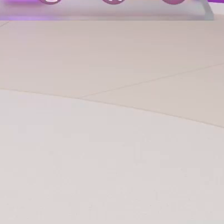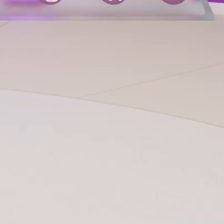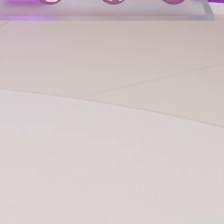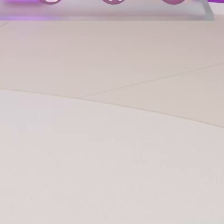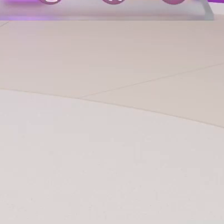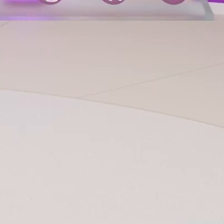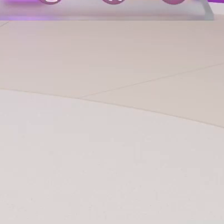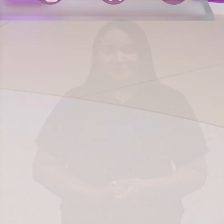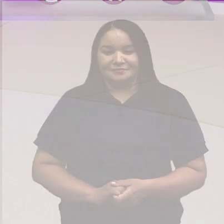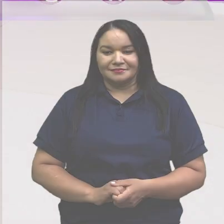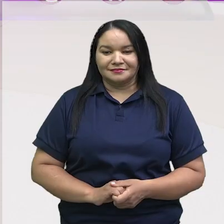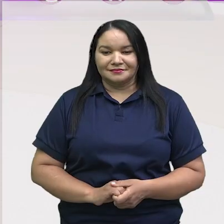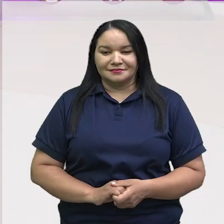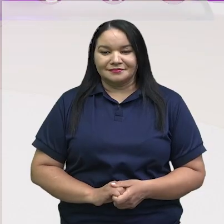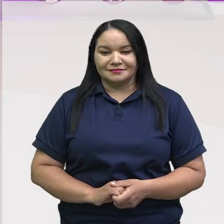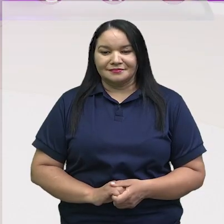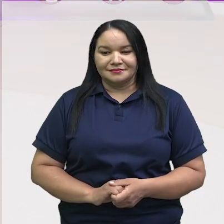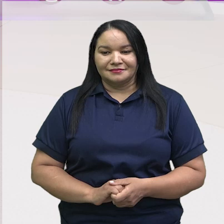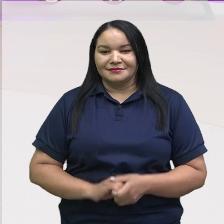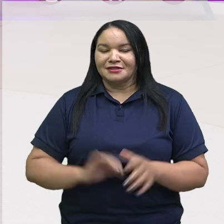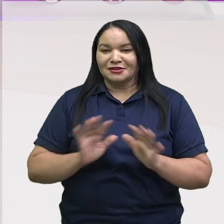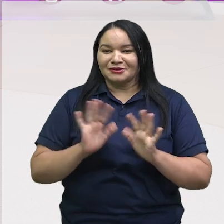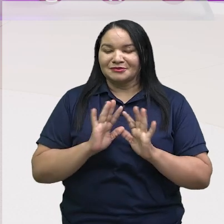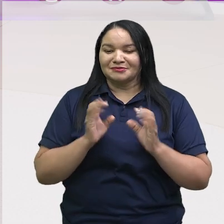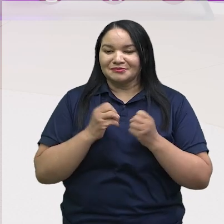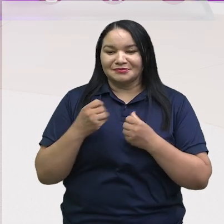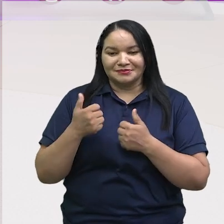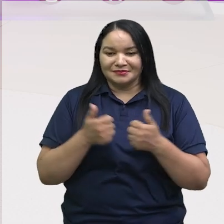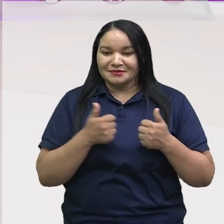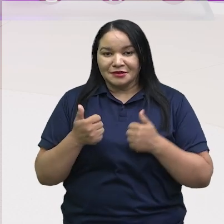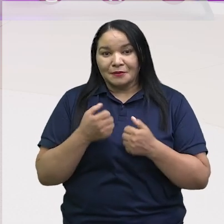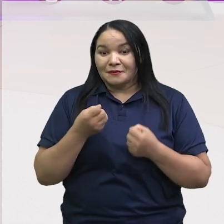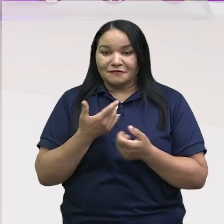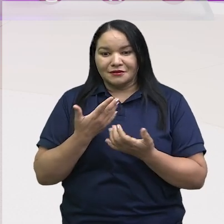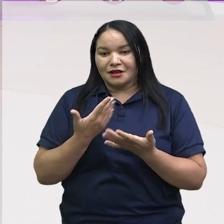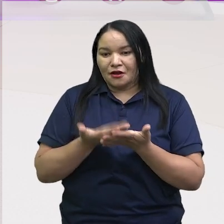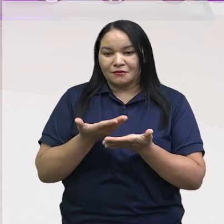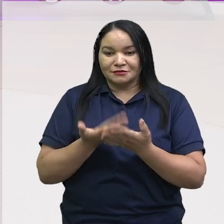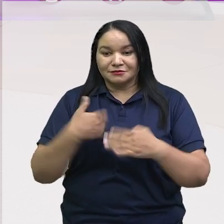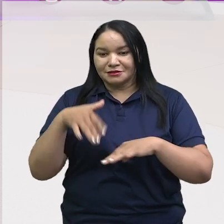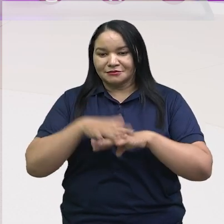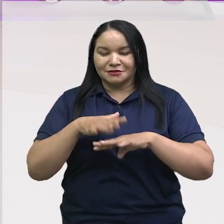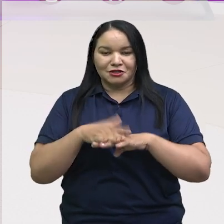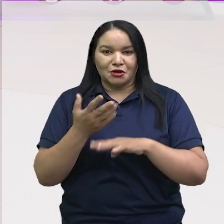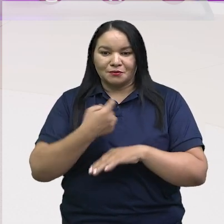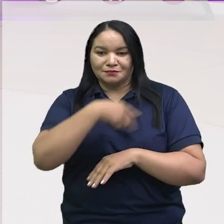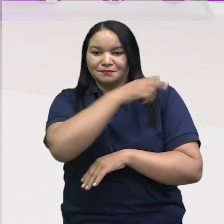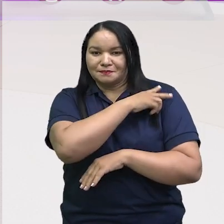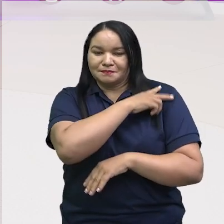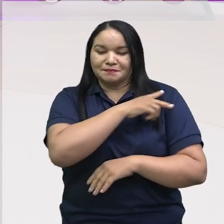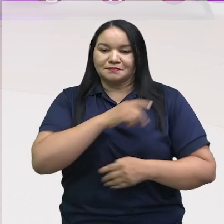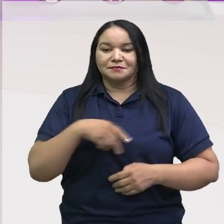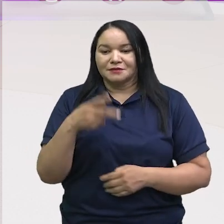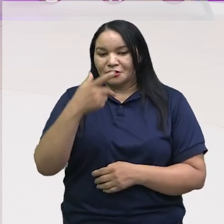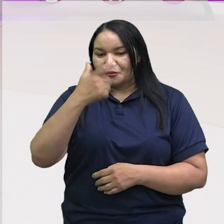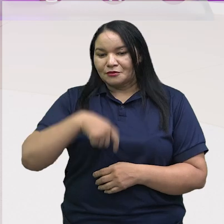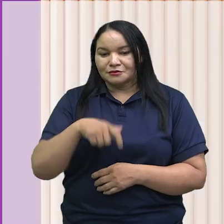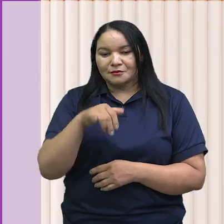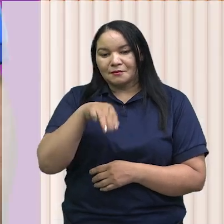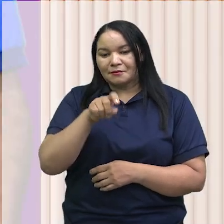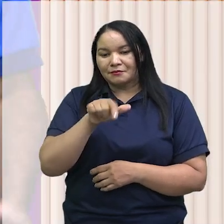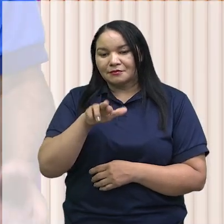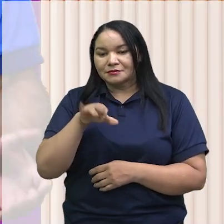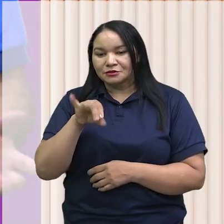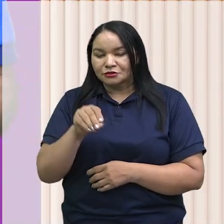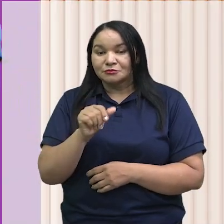Olá, pessoal, tudo bem com vocês? Sejam todos bem-vindos a mais uma aula de matemática aqui na segunda série do Ensino Médio. Eu